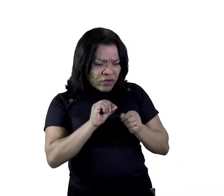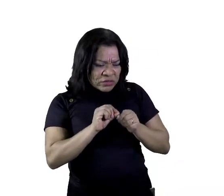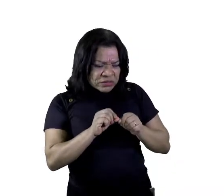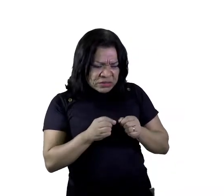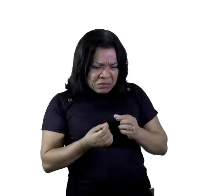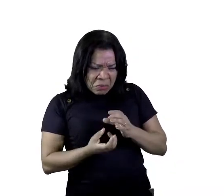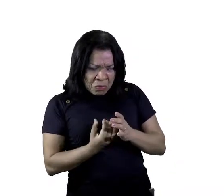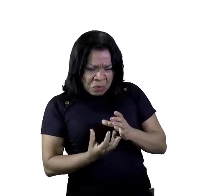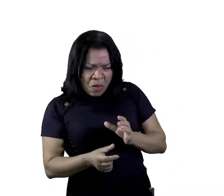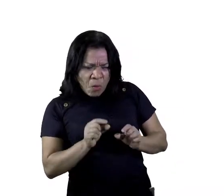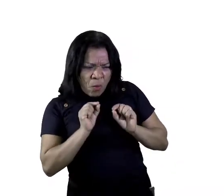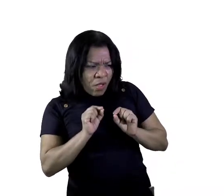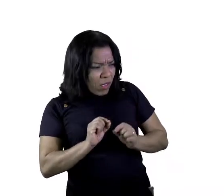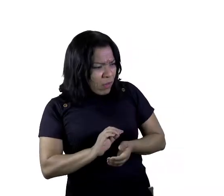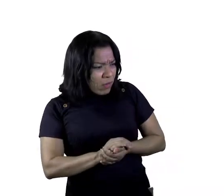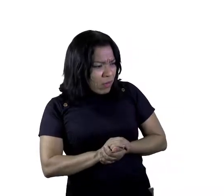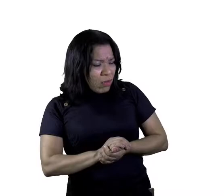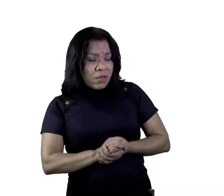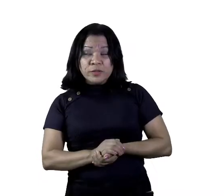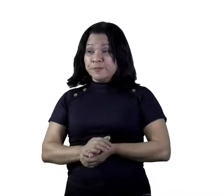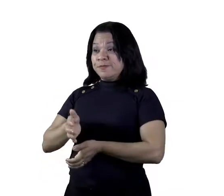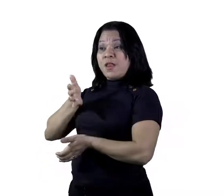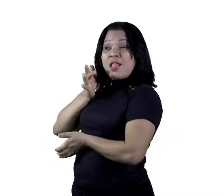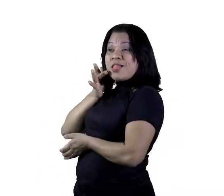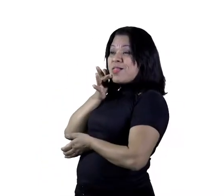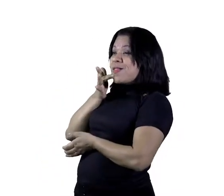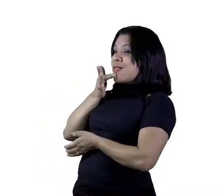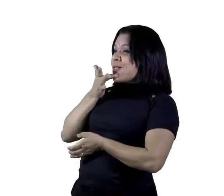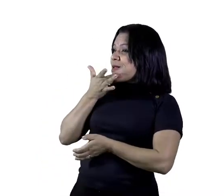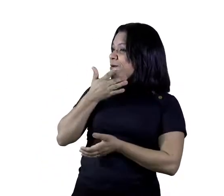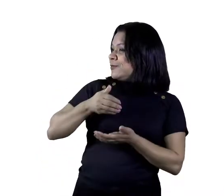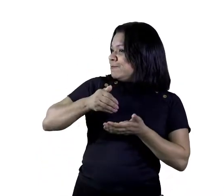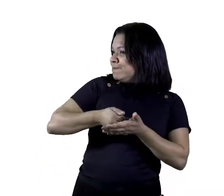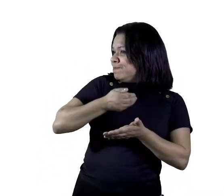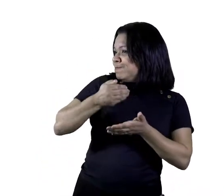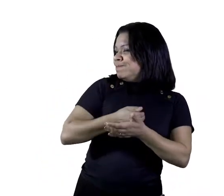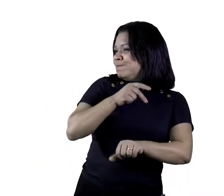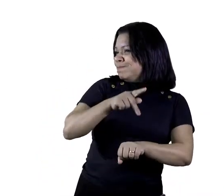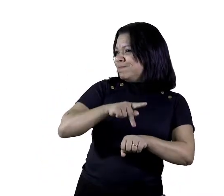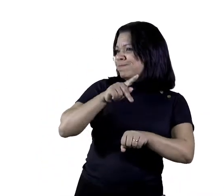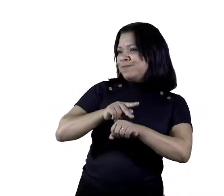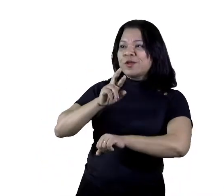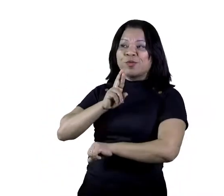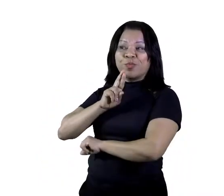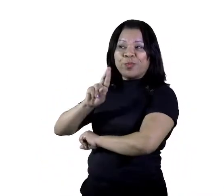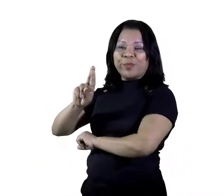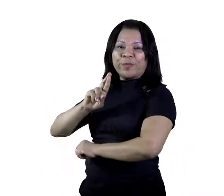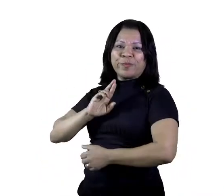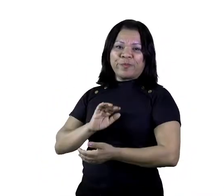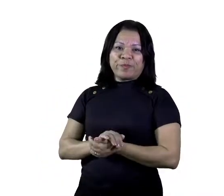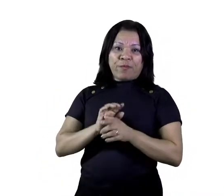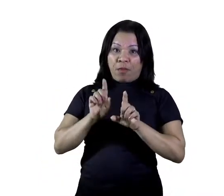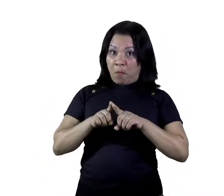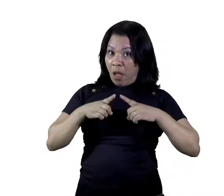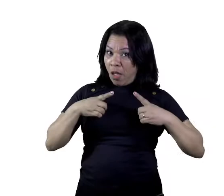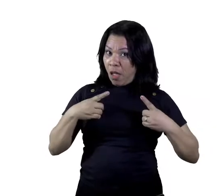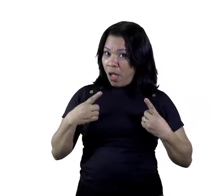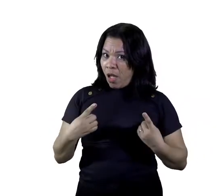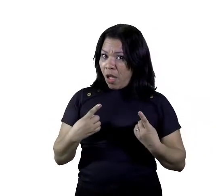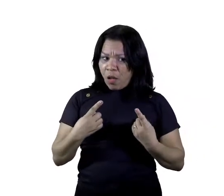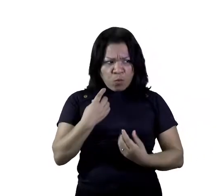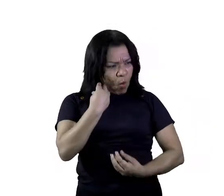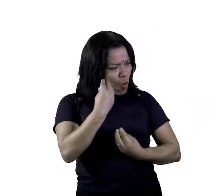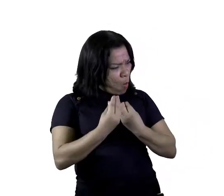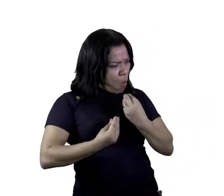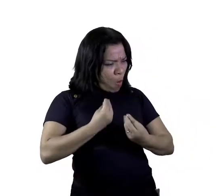rapaz?" "Uma deliciosa sopa de pedras", ele respondeu. "Mas como é